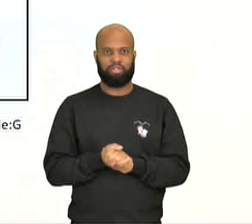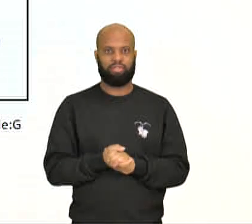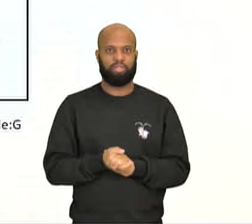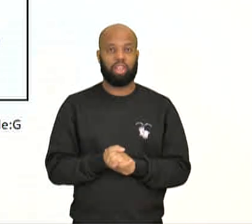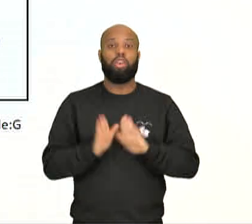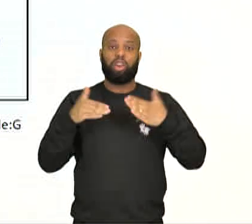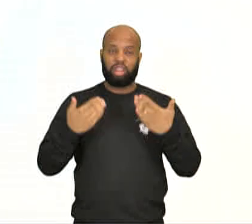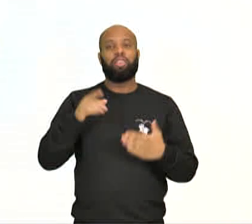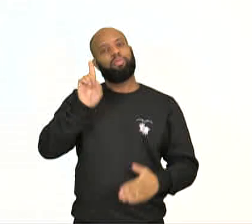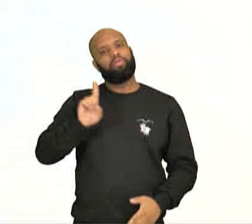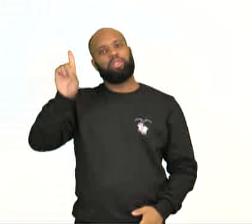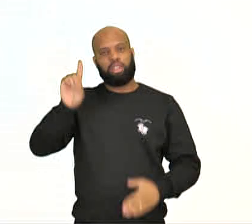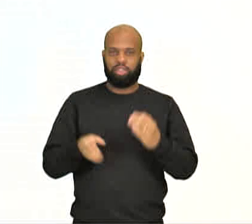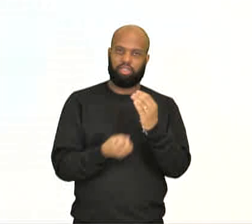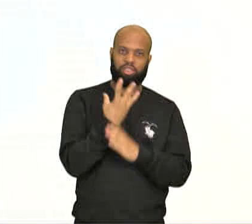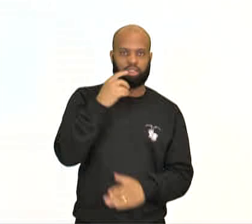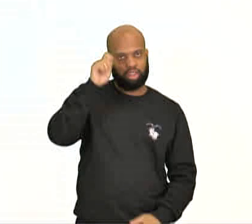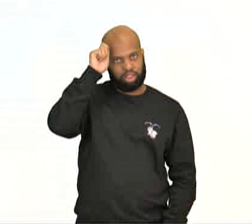Adão.